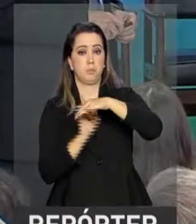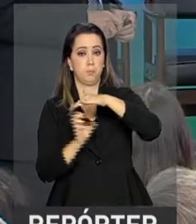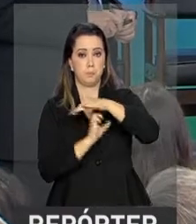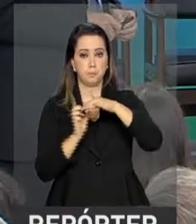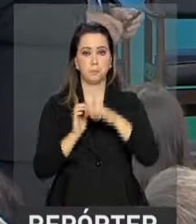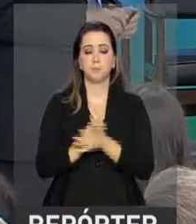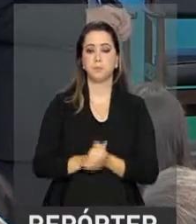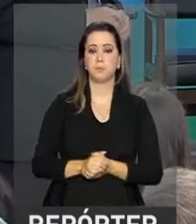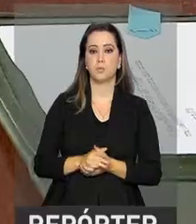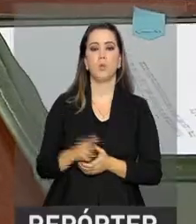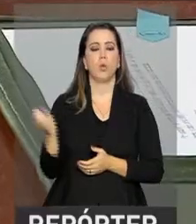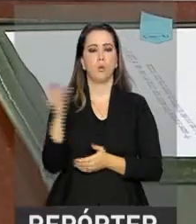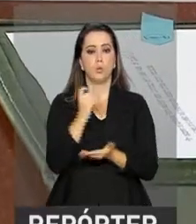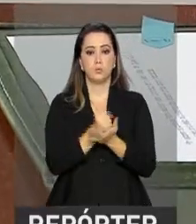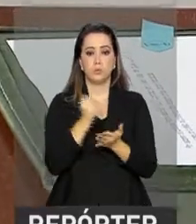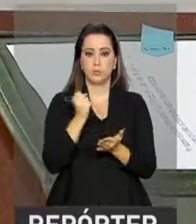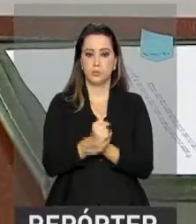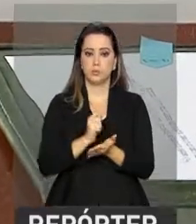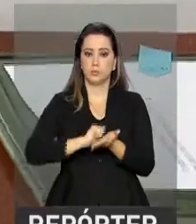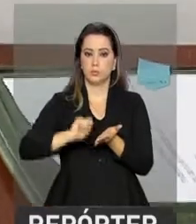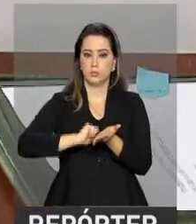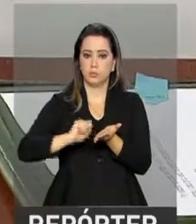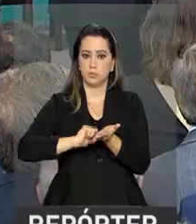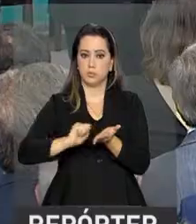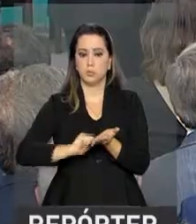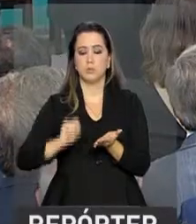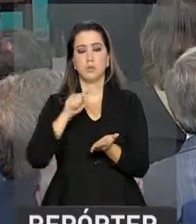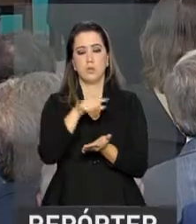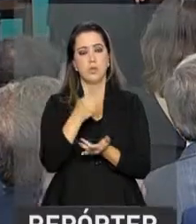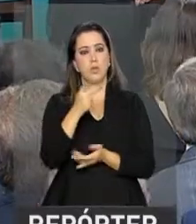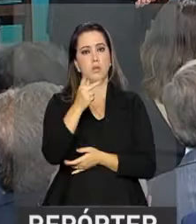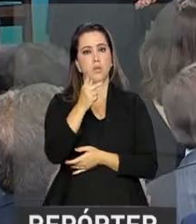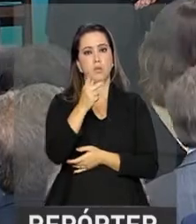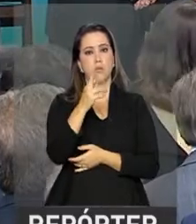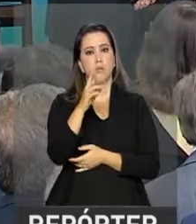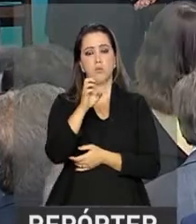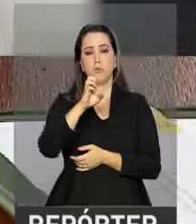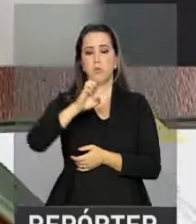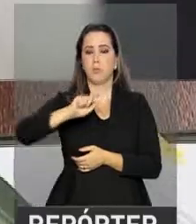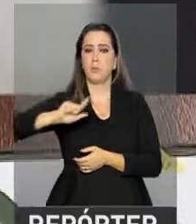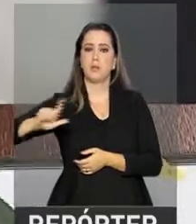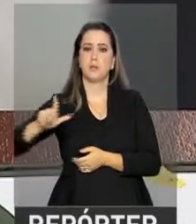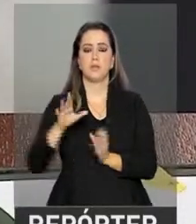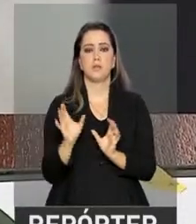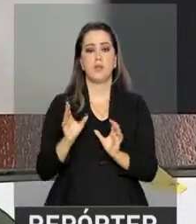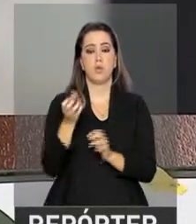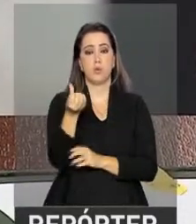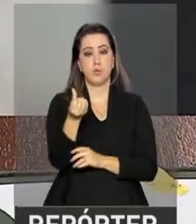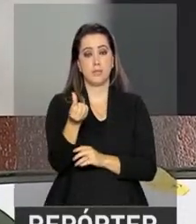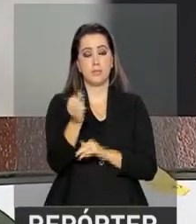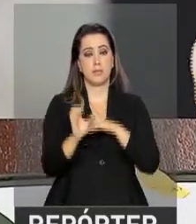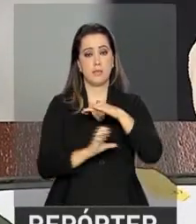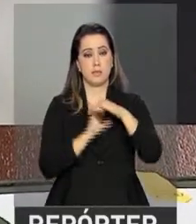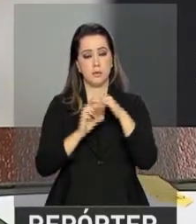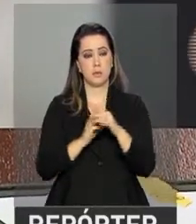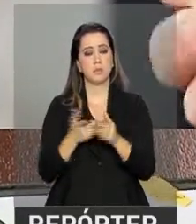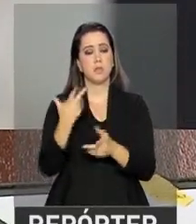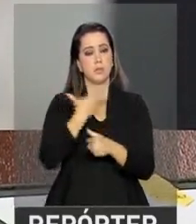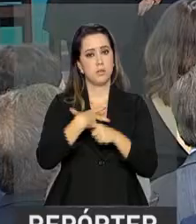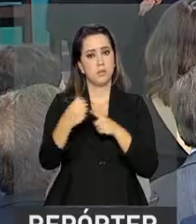assinados novos contratos para a exploração no pré-sal de seis consórcios que venceram a segunda e terceira